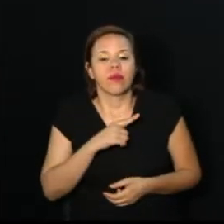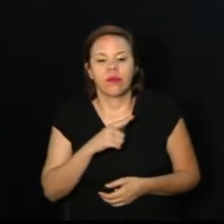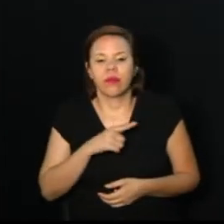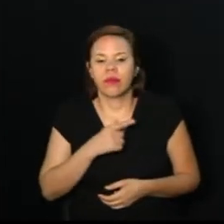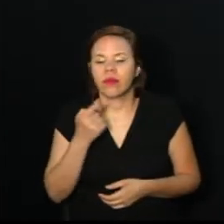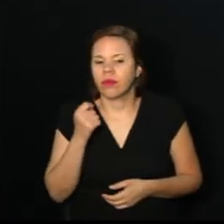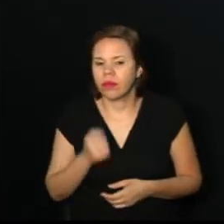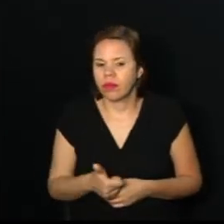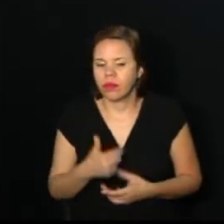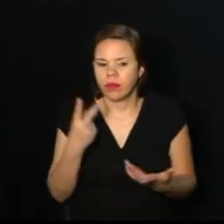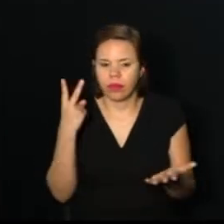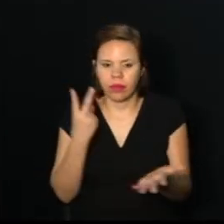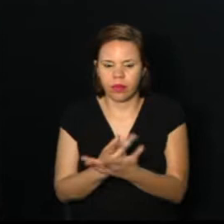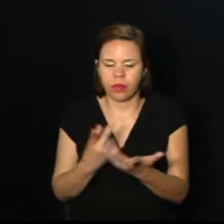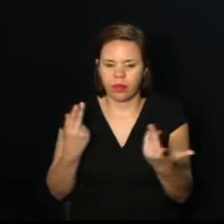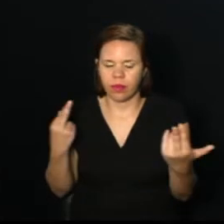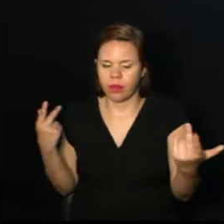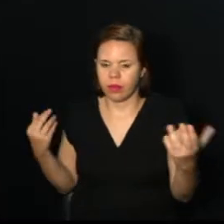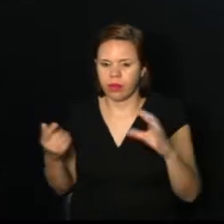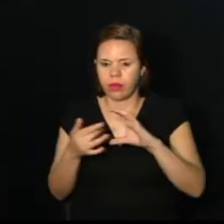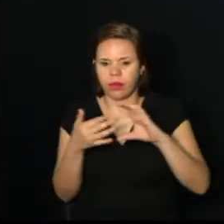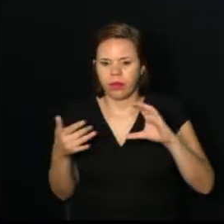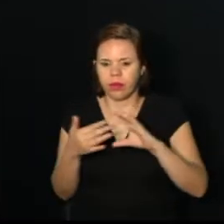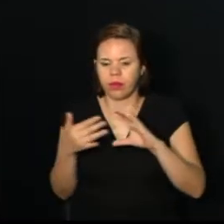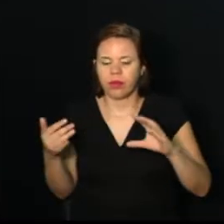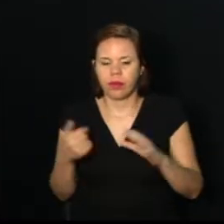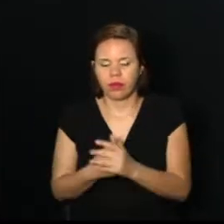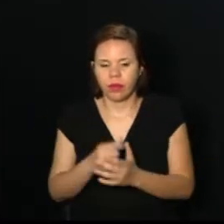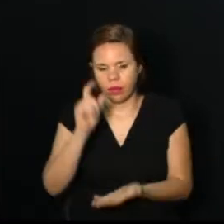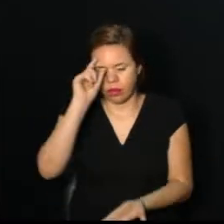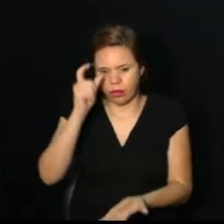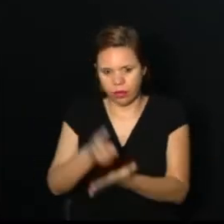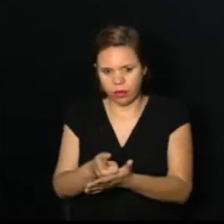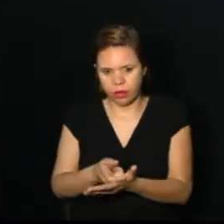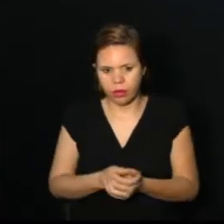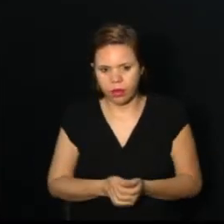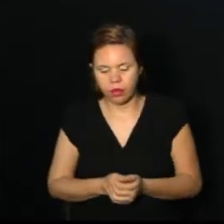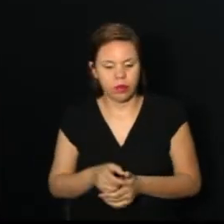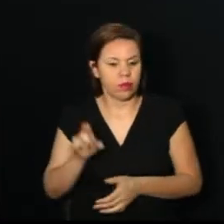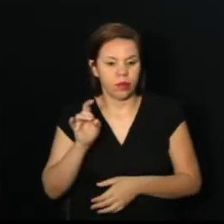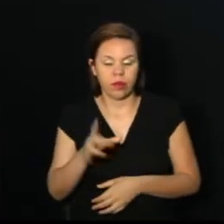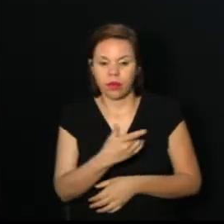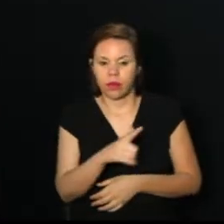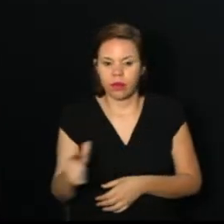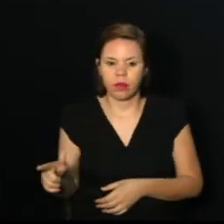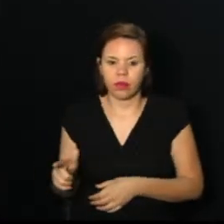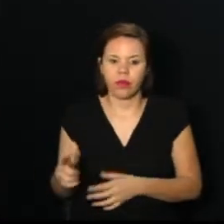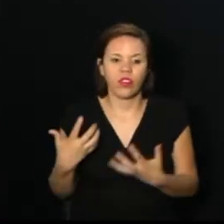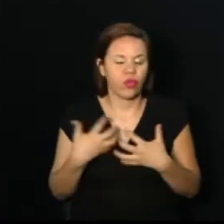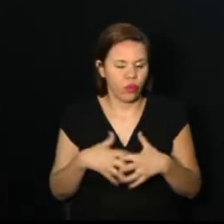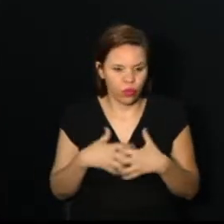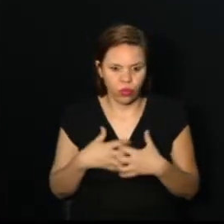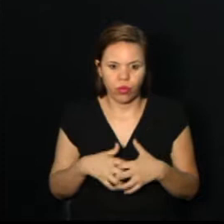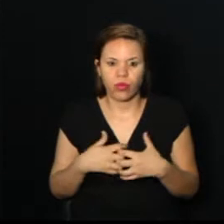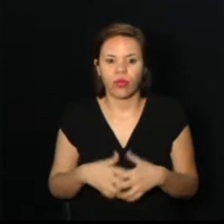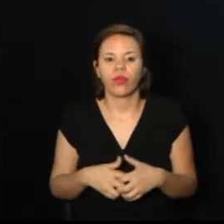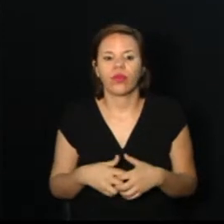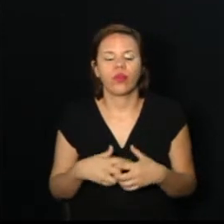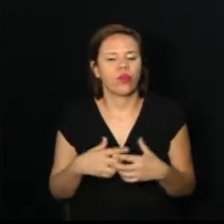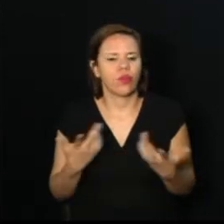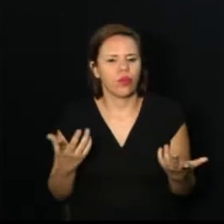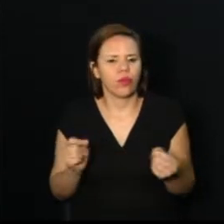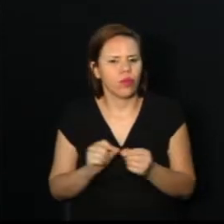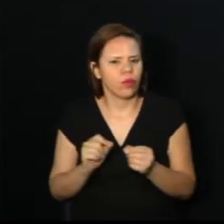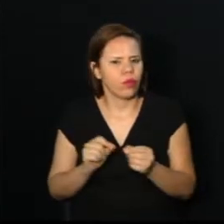quase as mesmas características da dislexia, só não temos o funcionamento